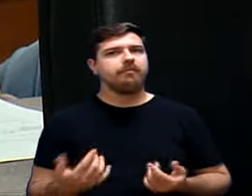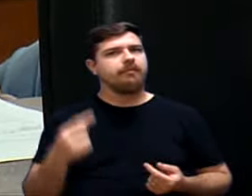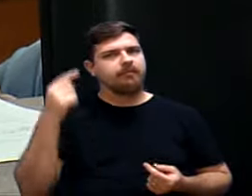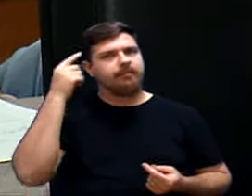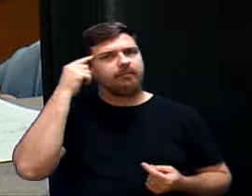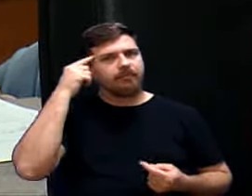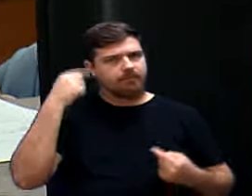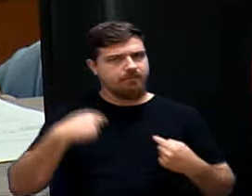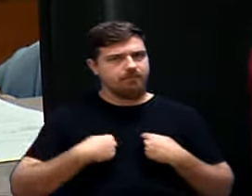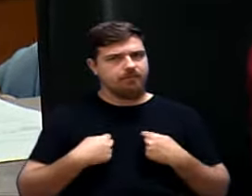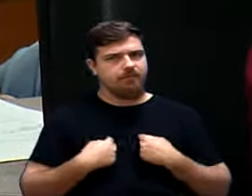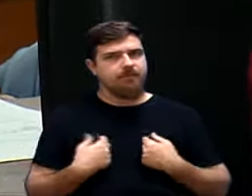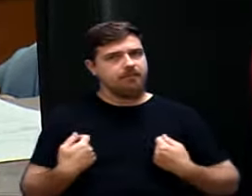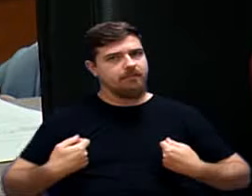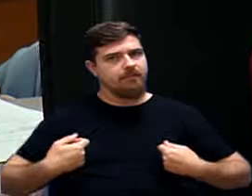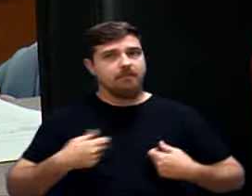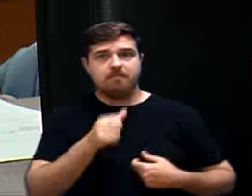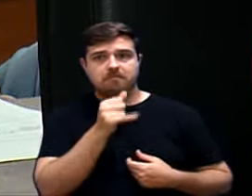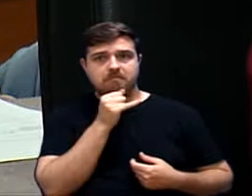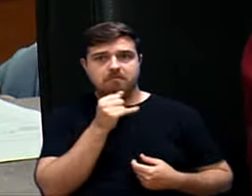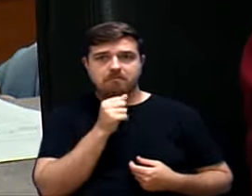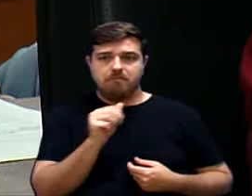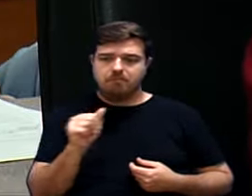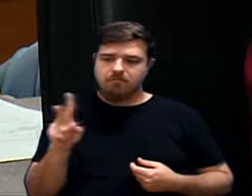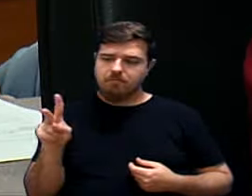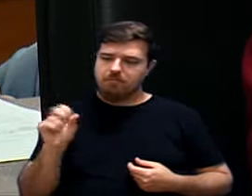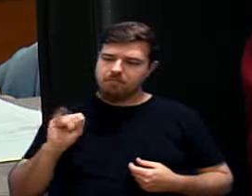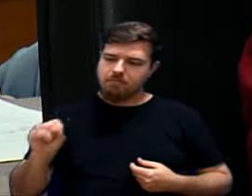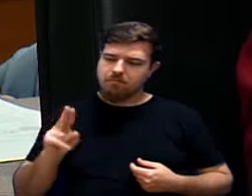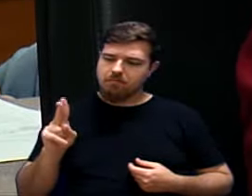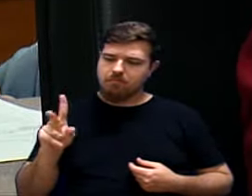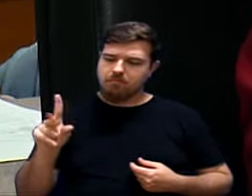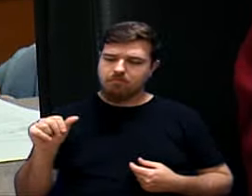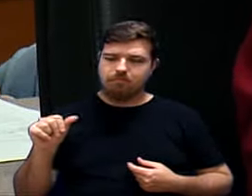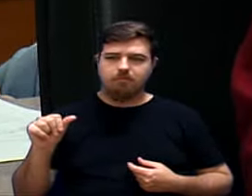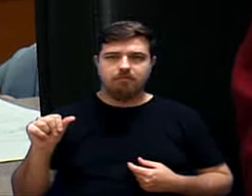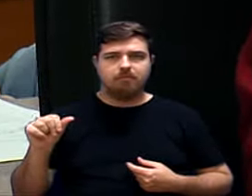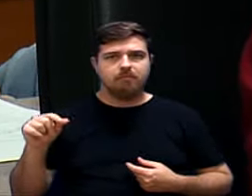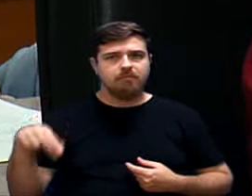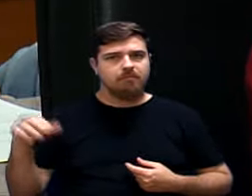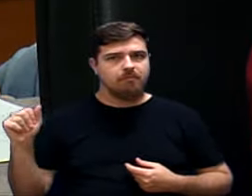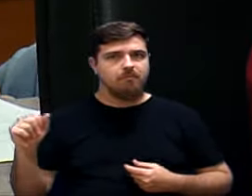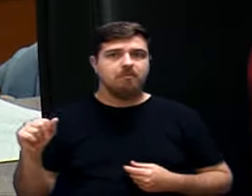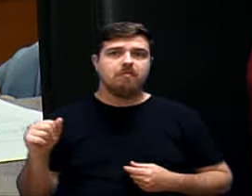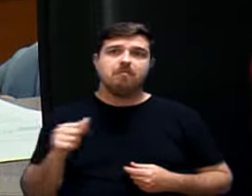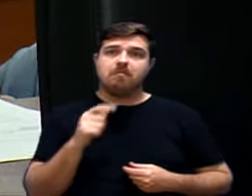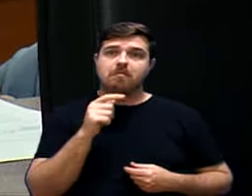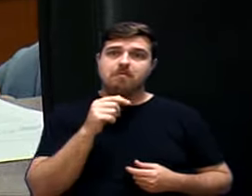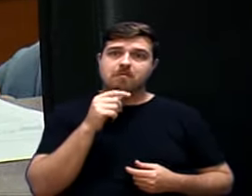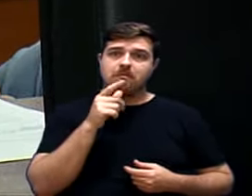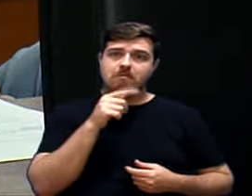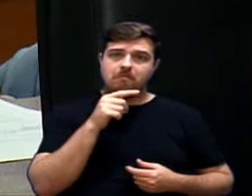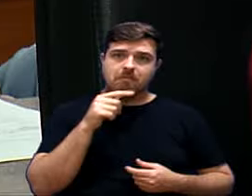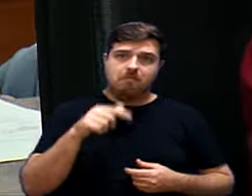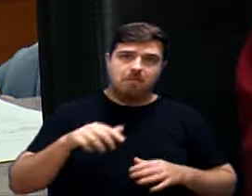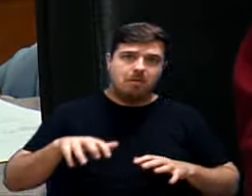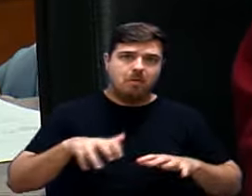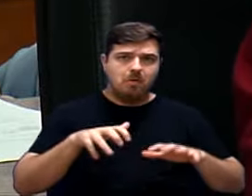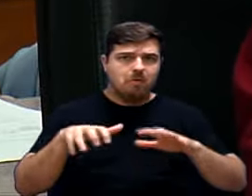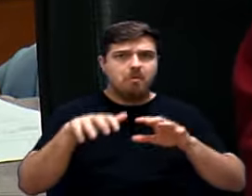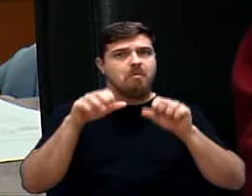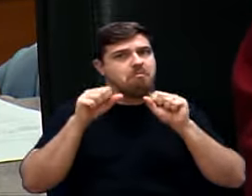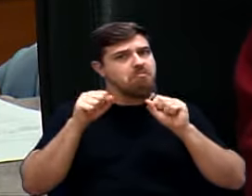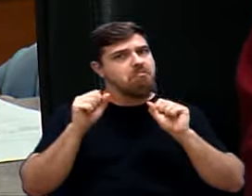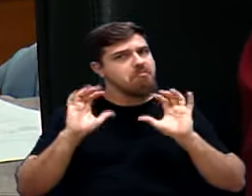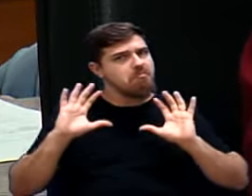eu por exemplo Avenida Juvenal de Campos área aterrada subiram 3 A 4 m vão trazer inundação PR os bairros da